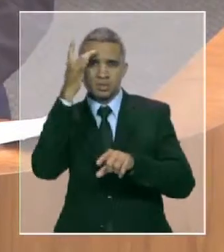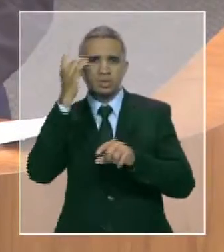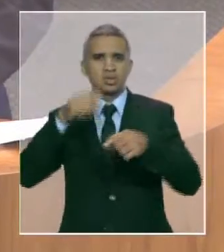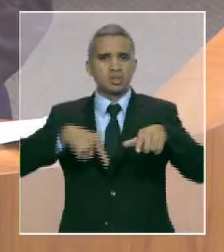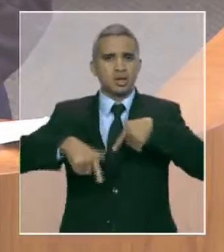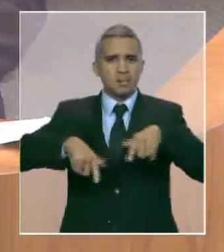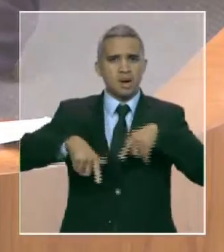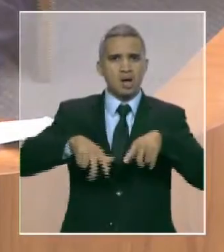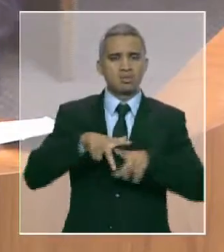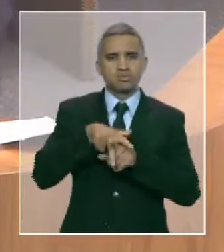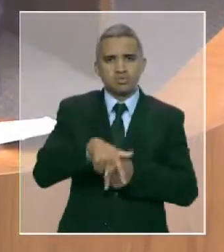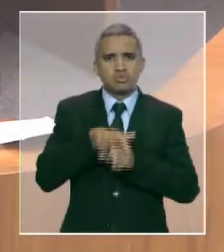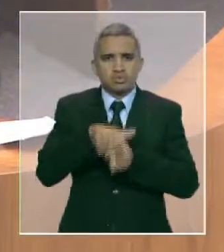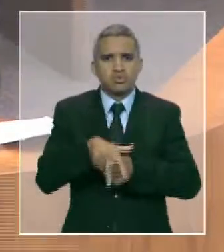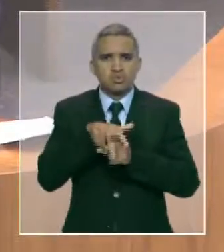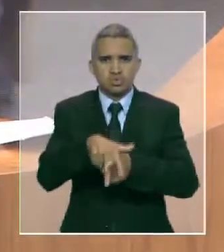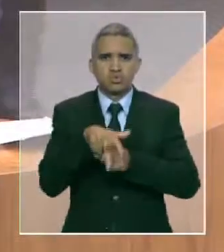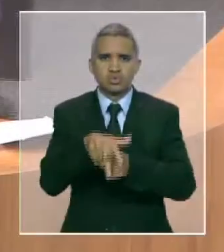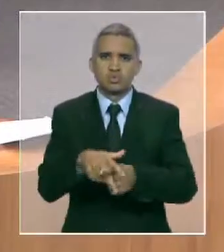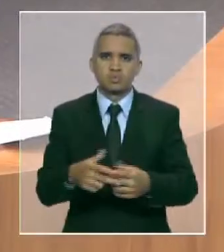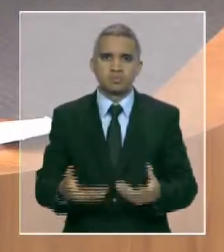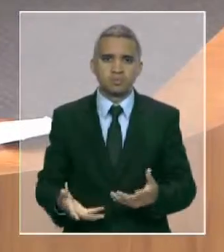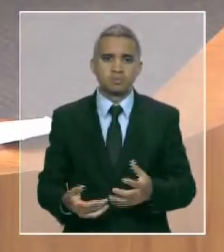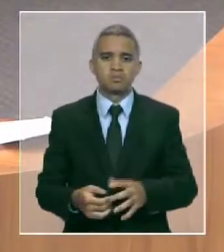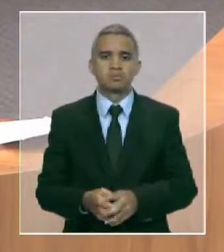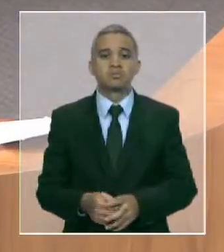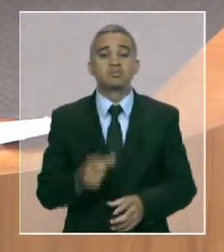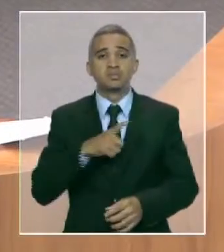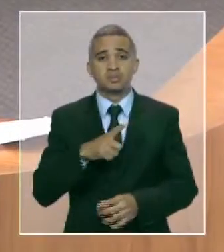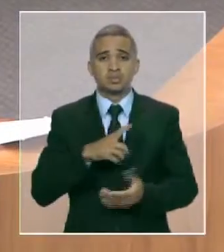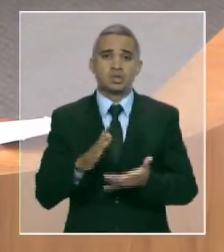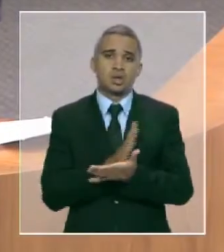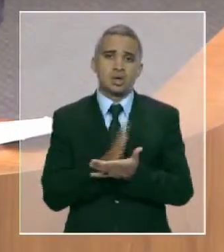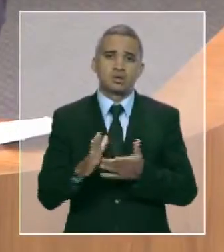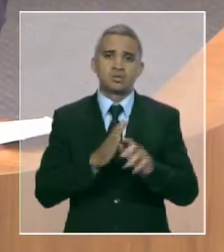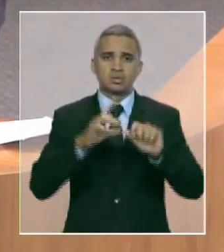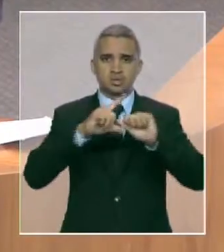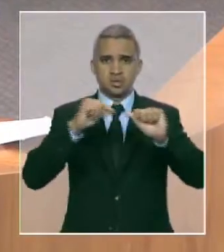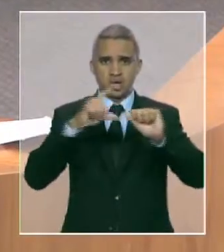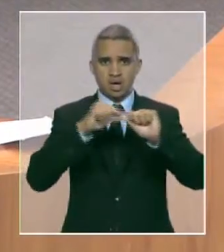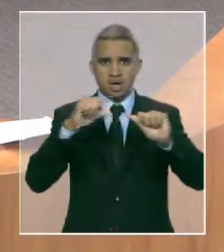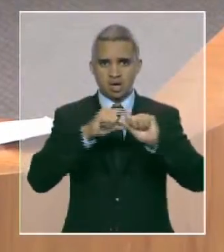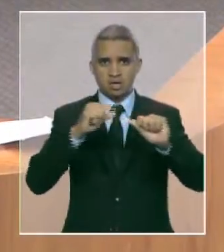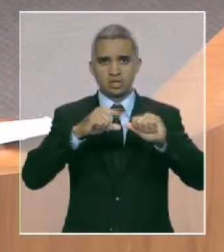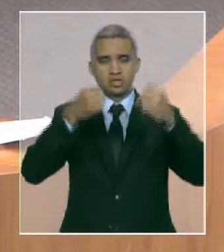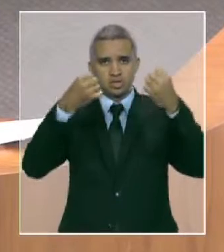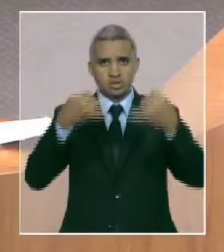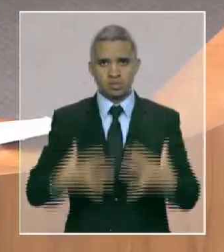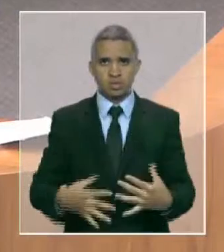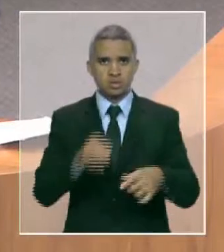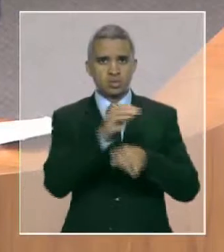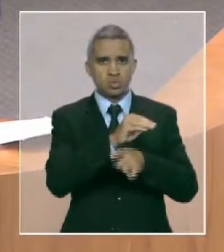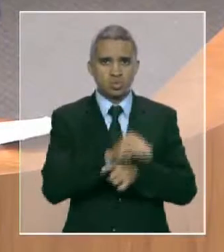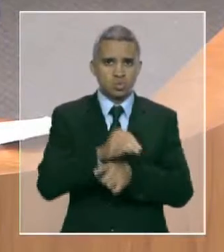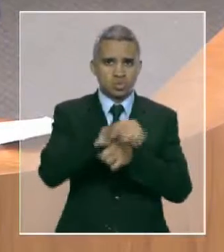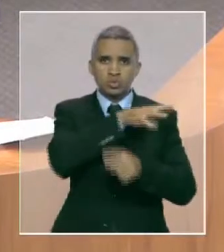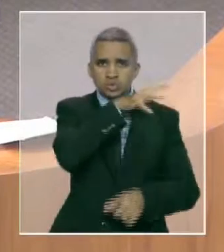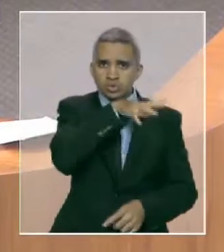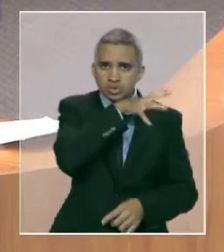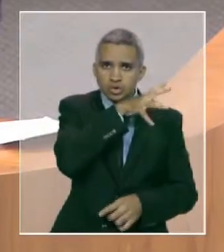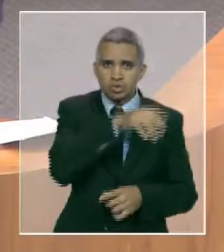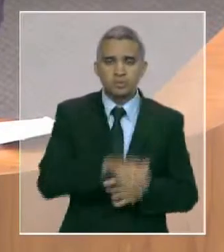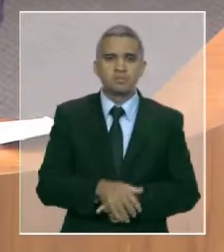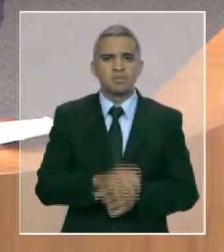de alguns artigos que vêm a regularizar dentro dessa lei aos quanto se trata dos cuidados animais. É obrigado dos